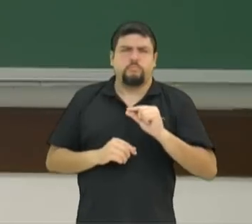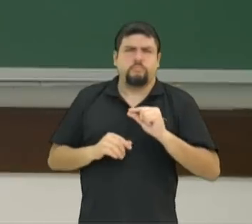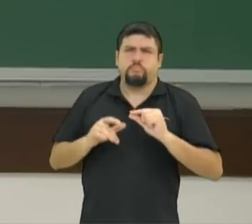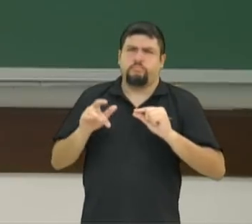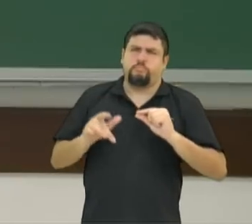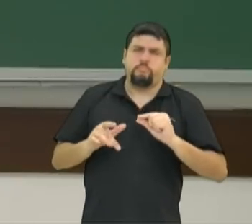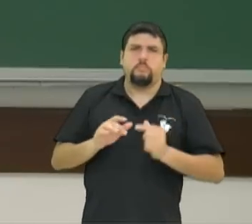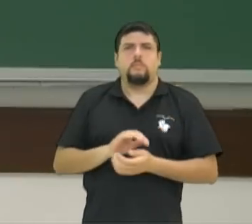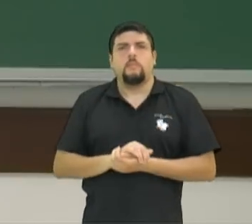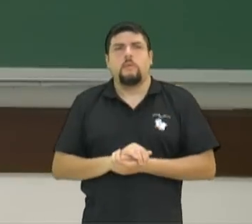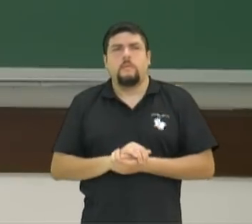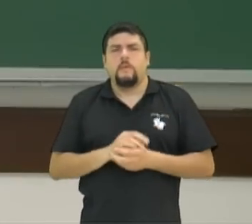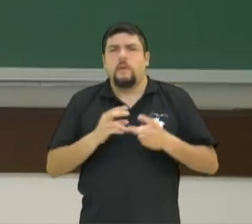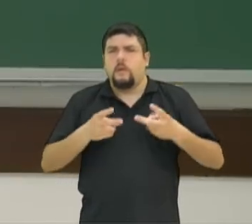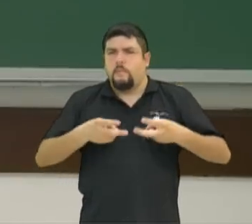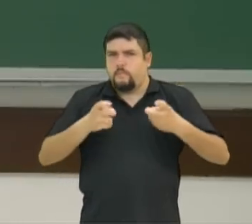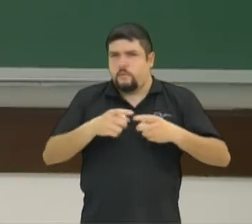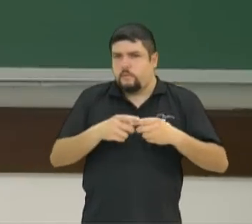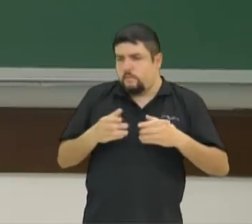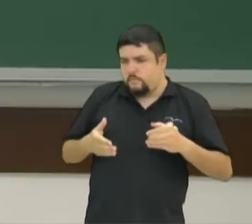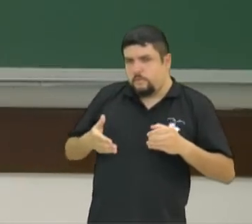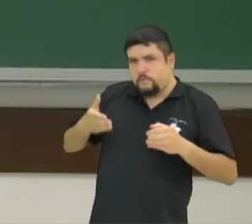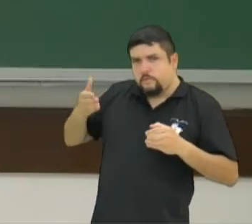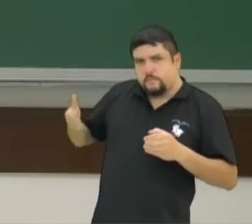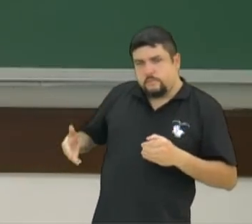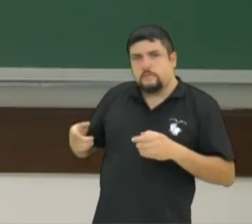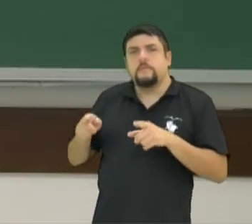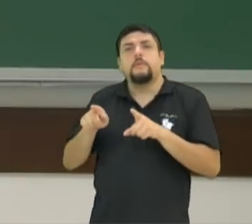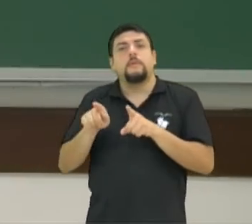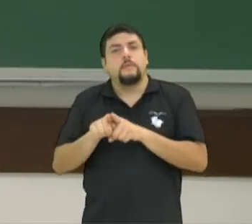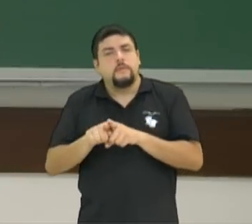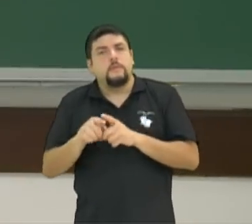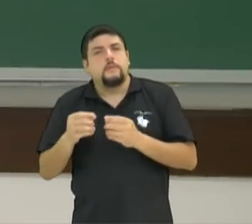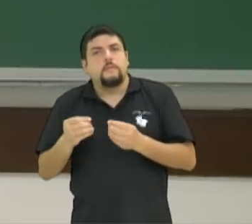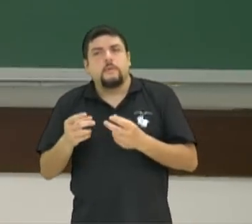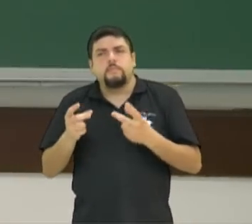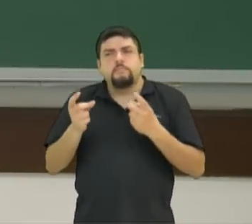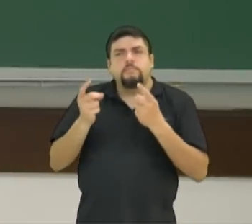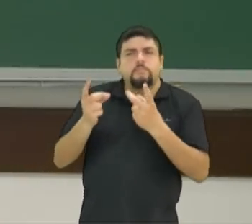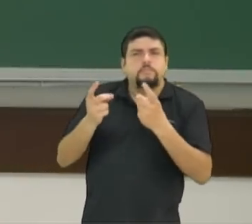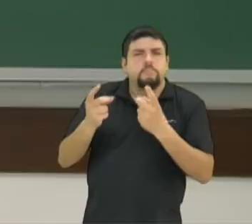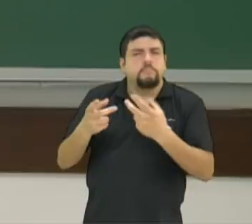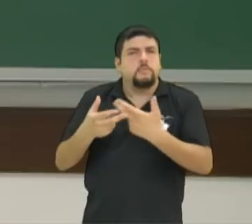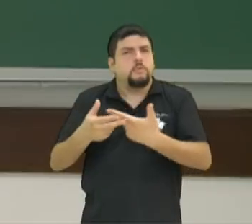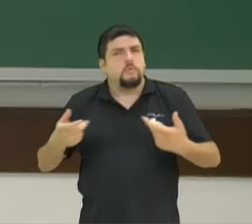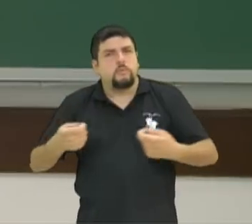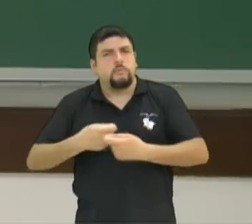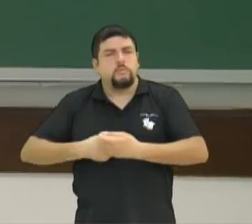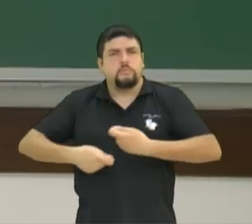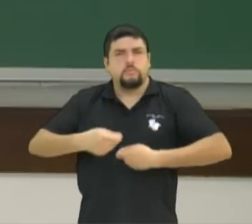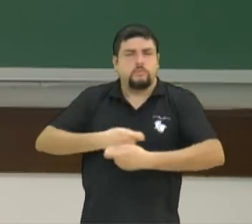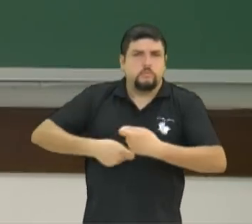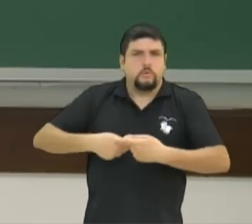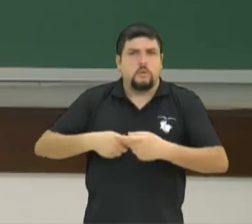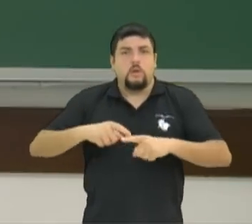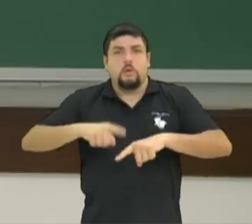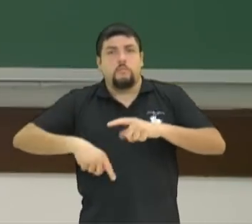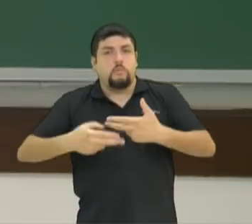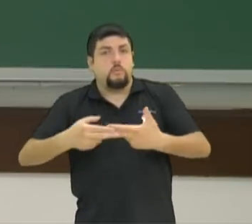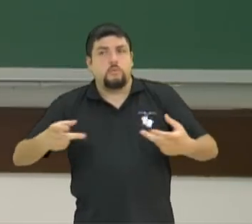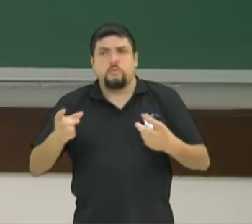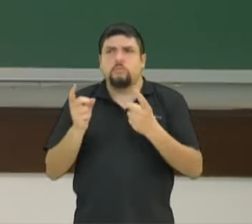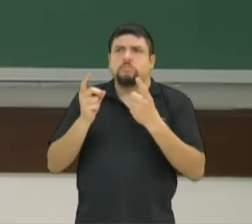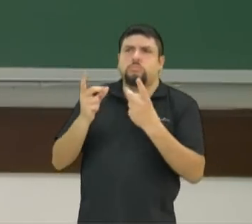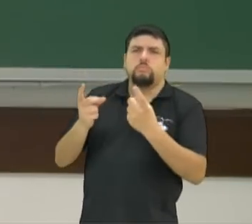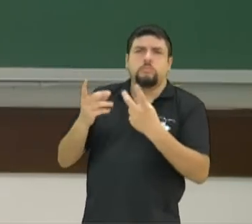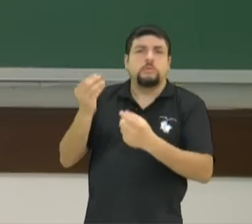tem uma outra escrava também fazendo o comércio dos seus produtos, eles ofereciam os seus produtos, porém a maior parte